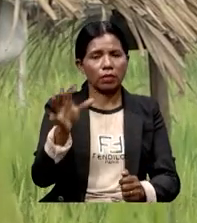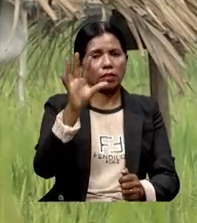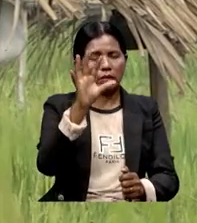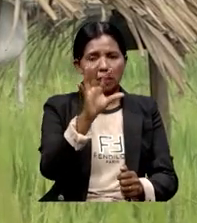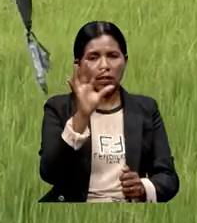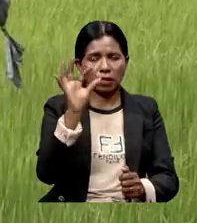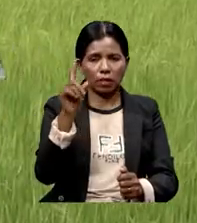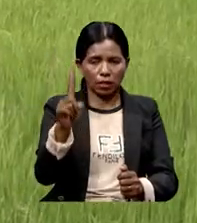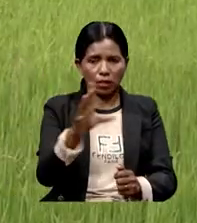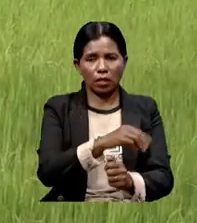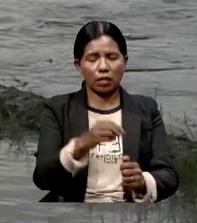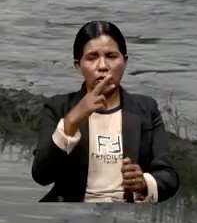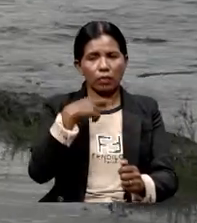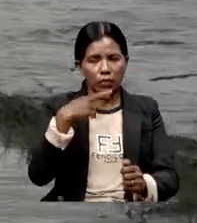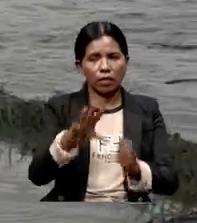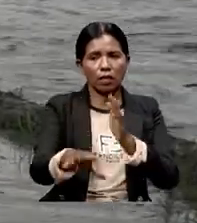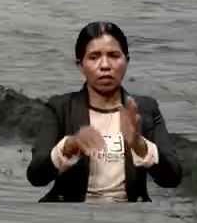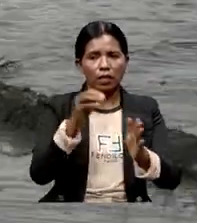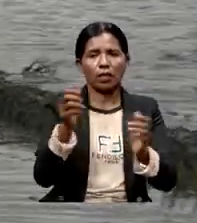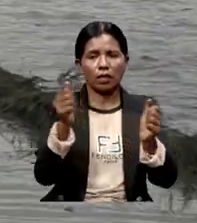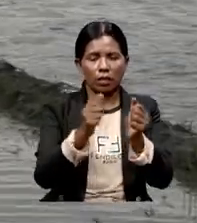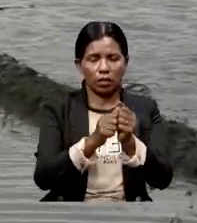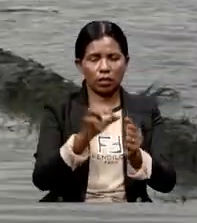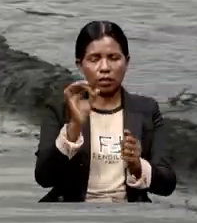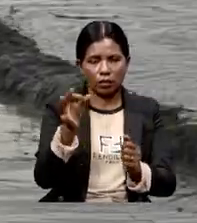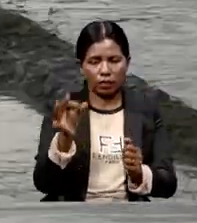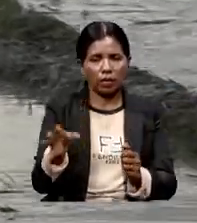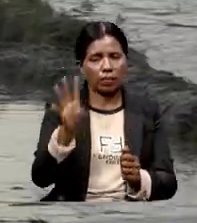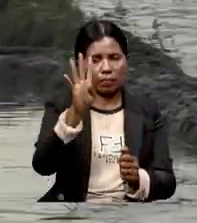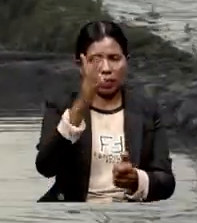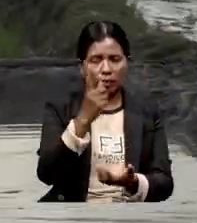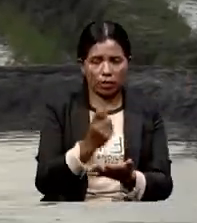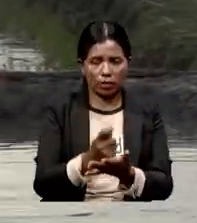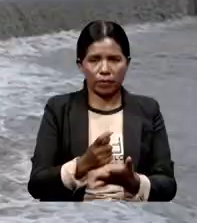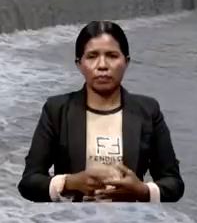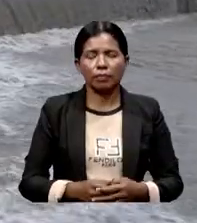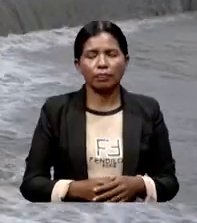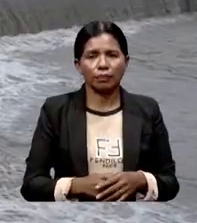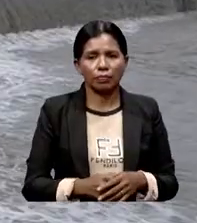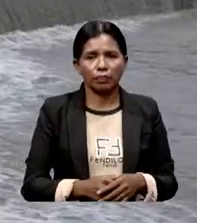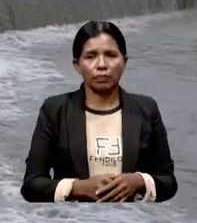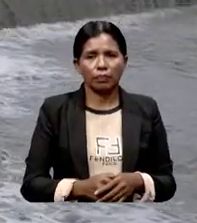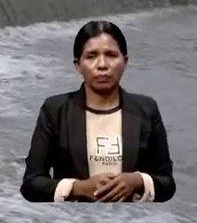nebe converte ba fos lokál hetan tonelada rihun sianulu resinhat. Felicitas Borges, Dilma Suzeti, GMN.